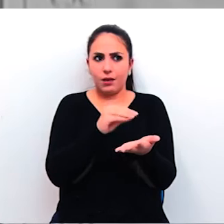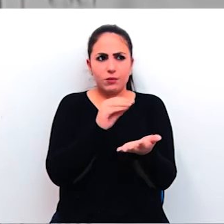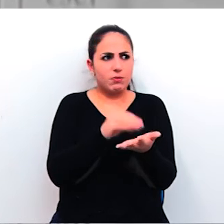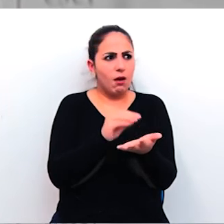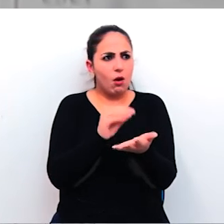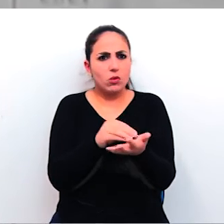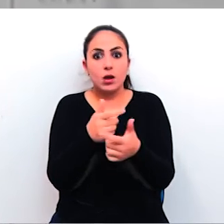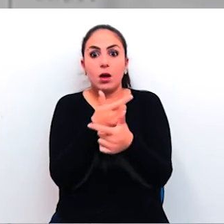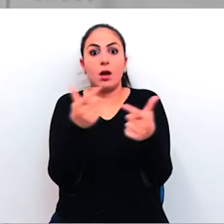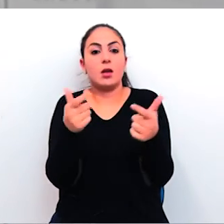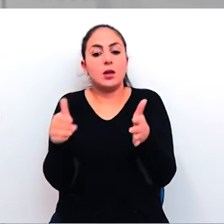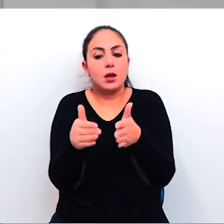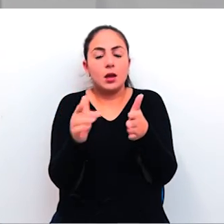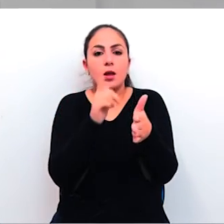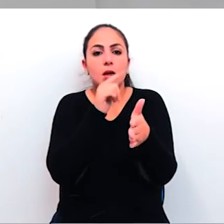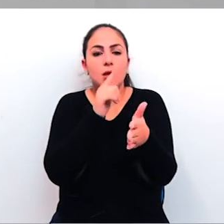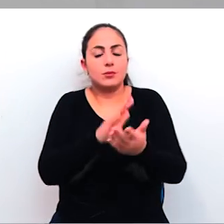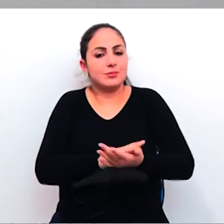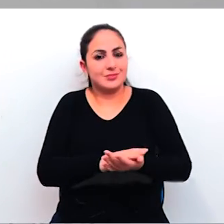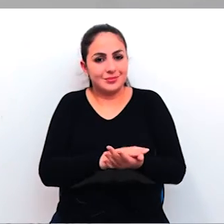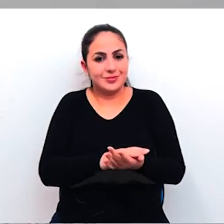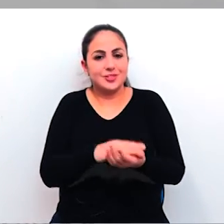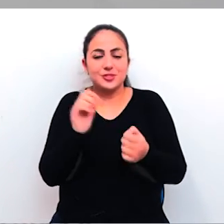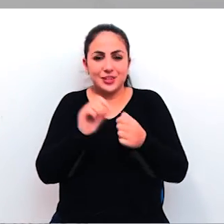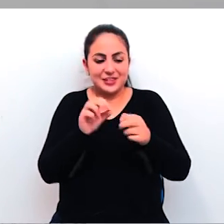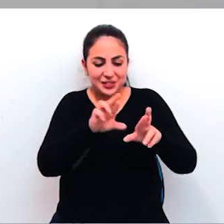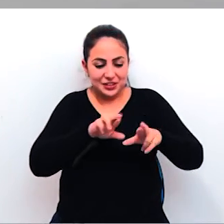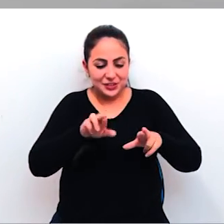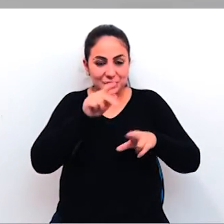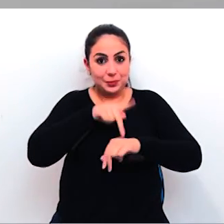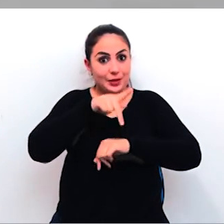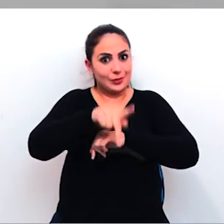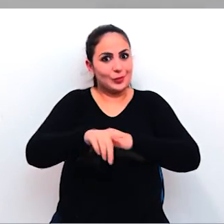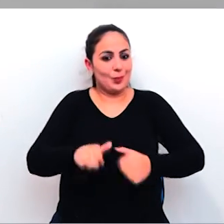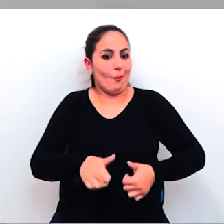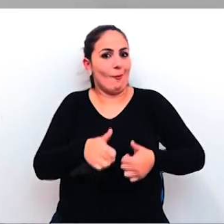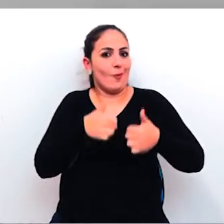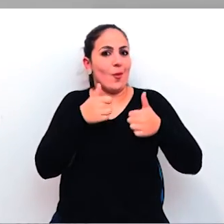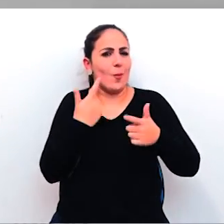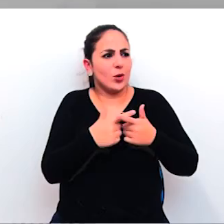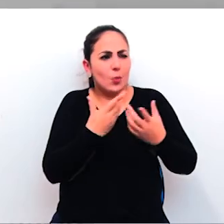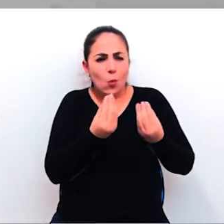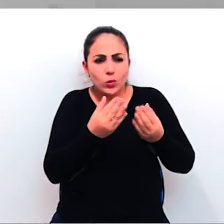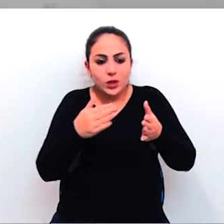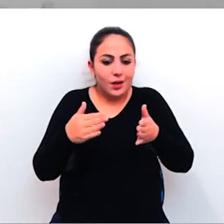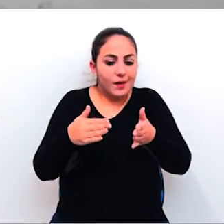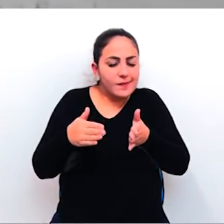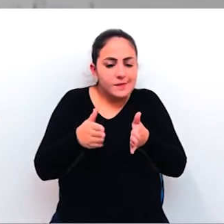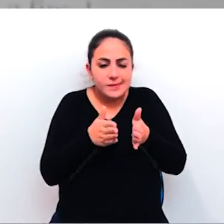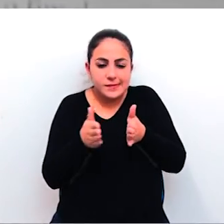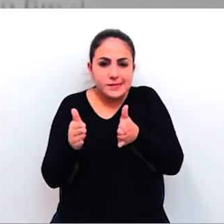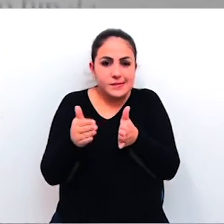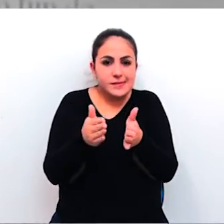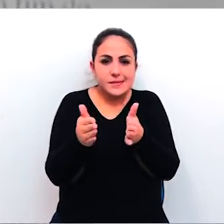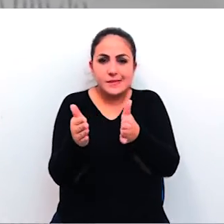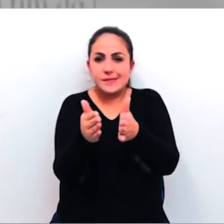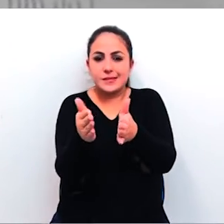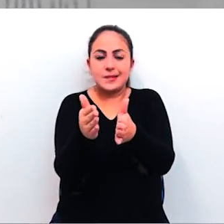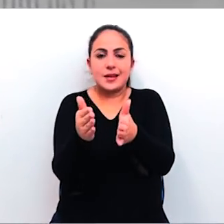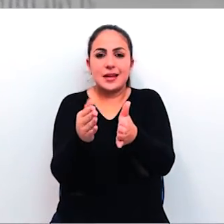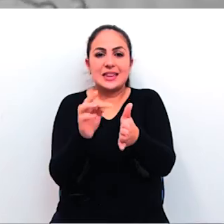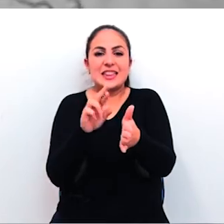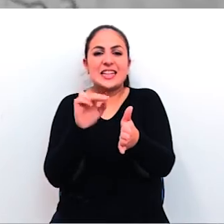de grandes rios fez da região de passo fundo um local favorável ao aparecimento de trilhas abertas